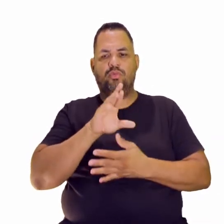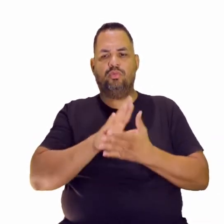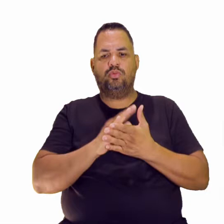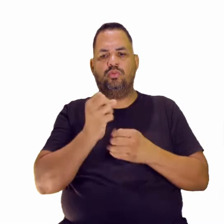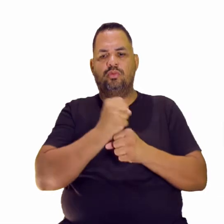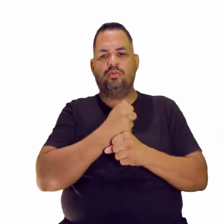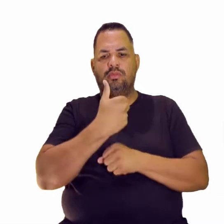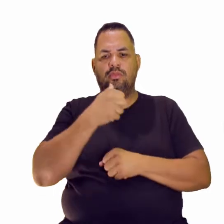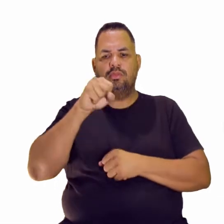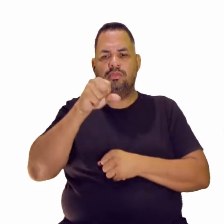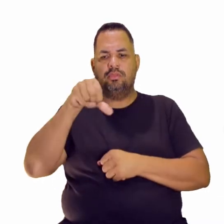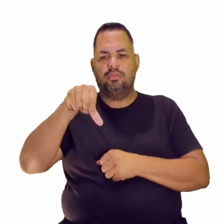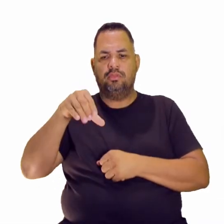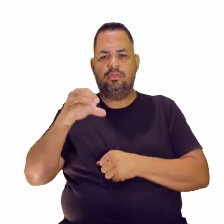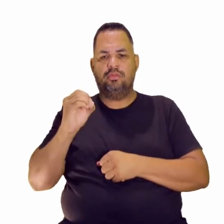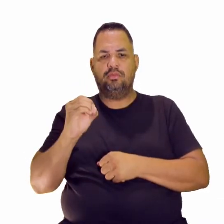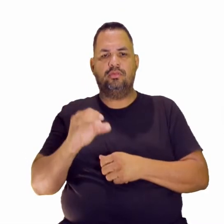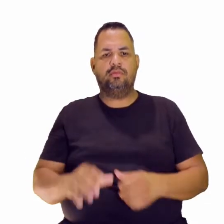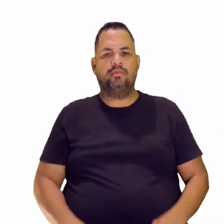1890.